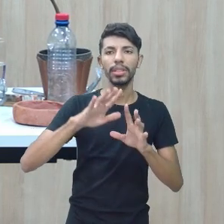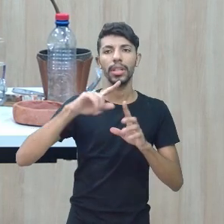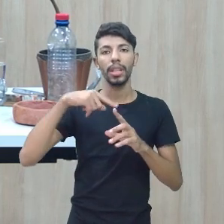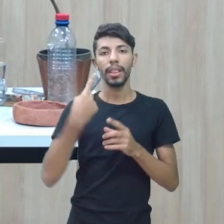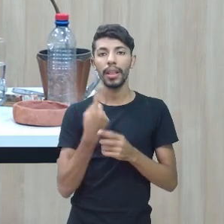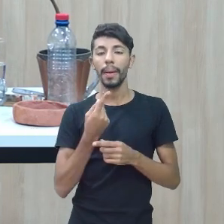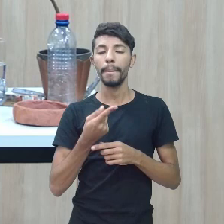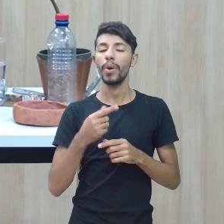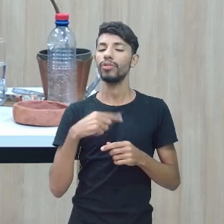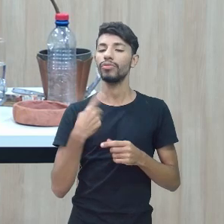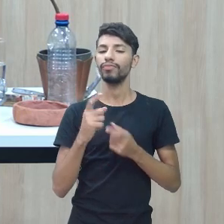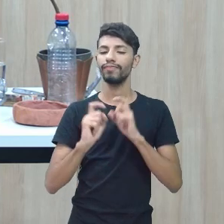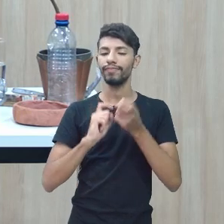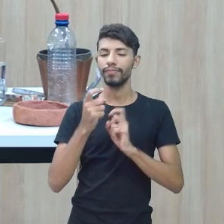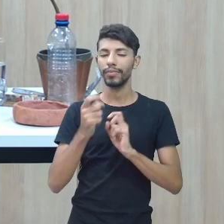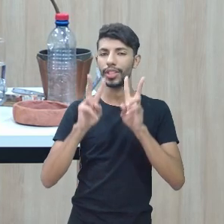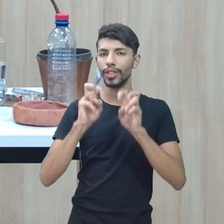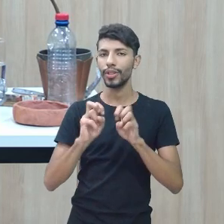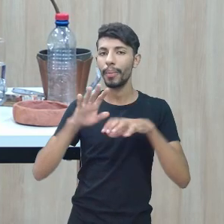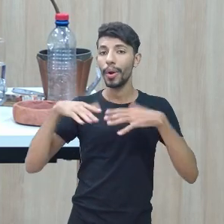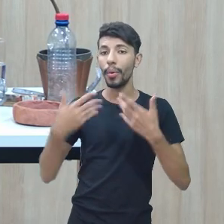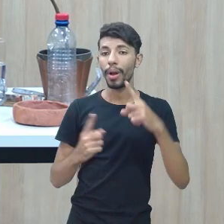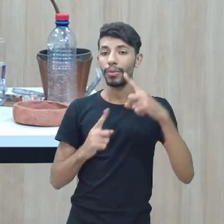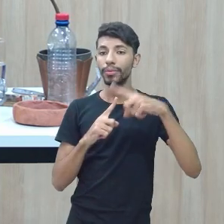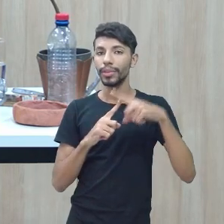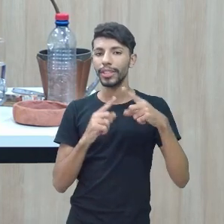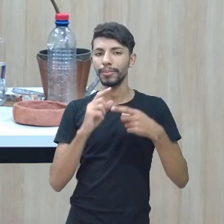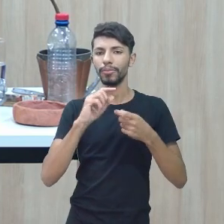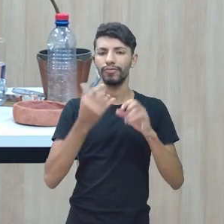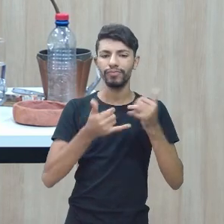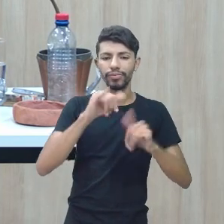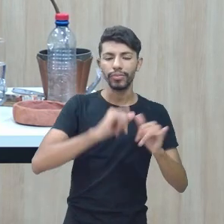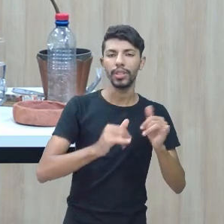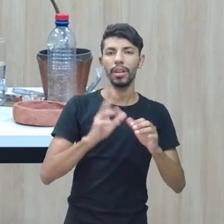sobre que substâncias são essas para torná-lo